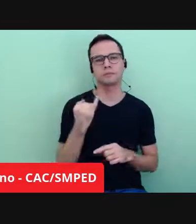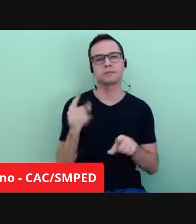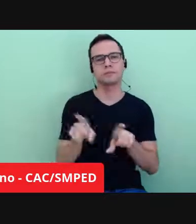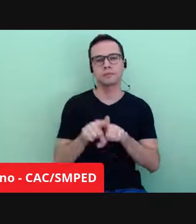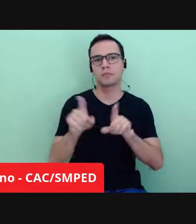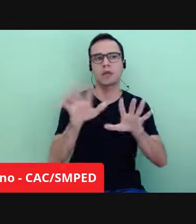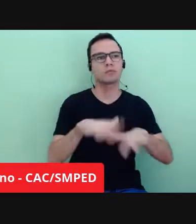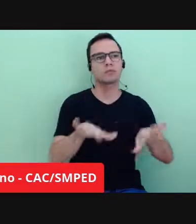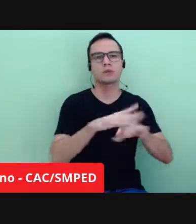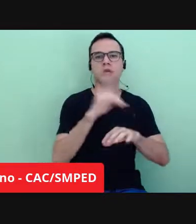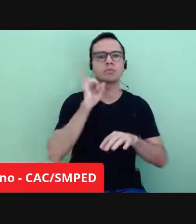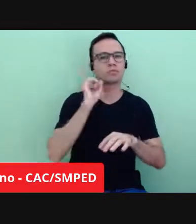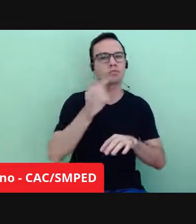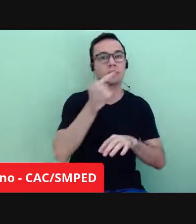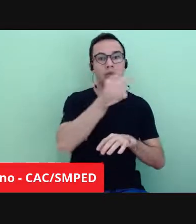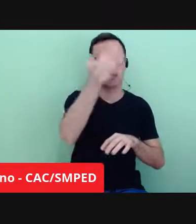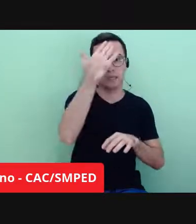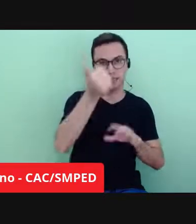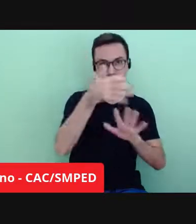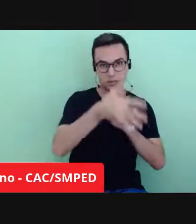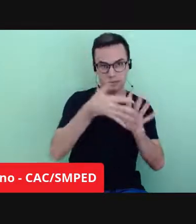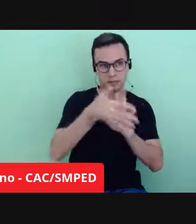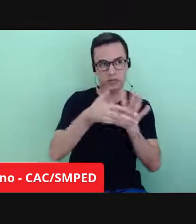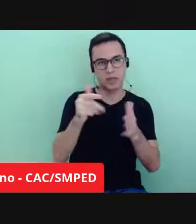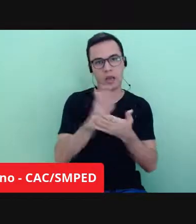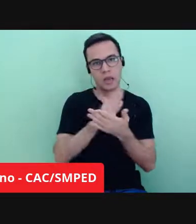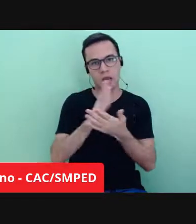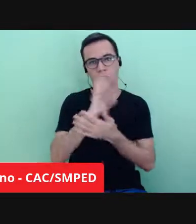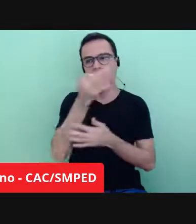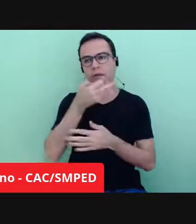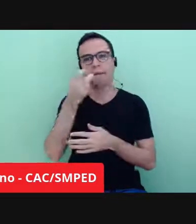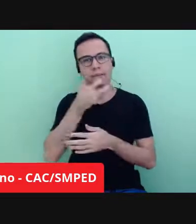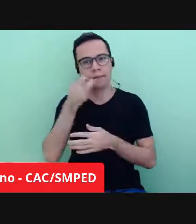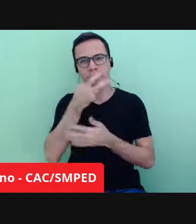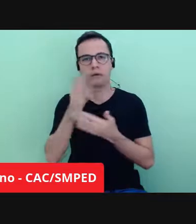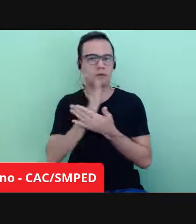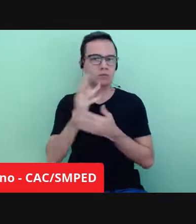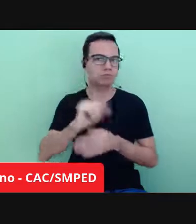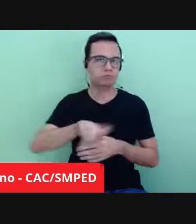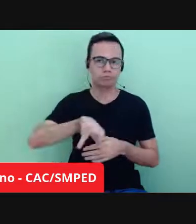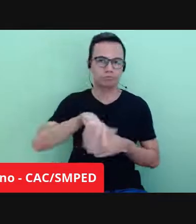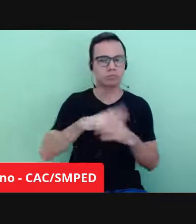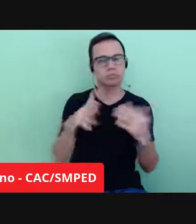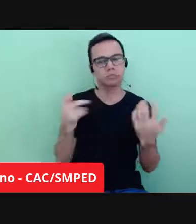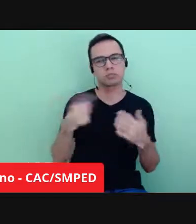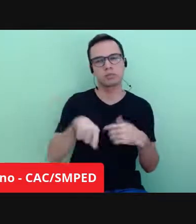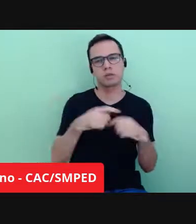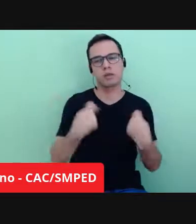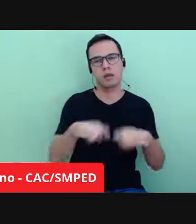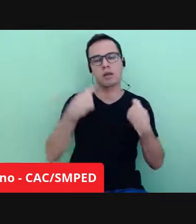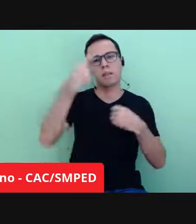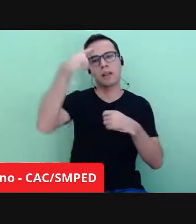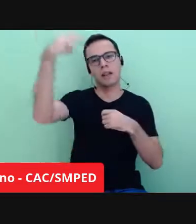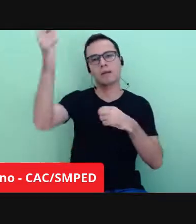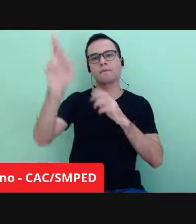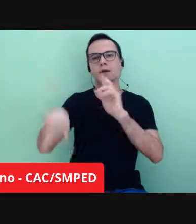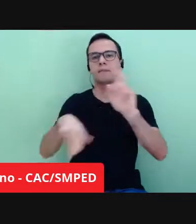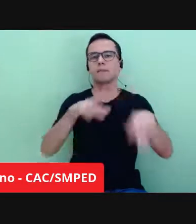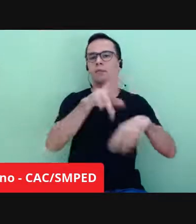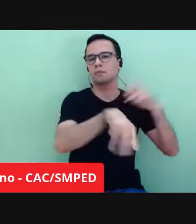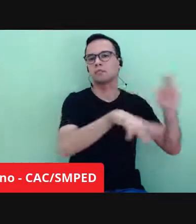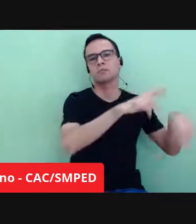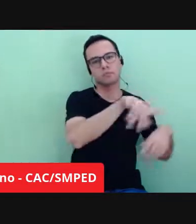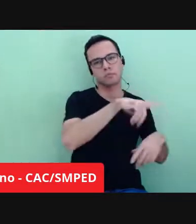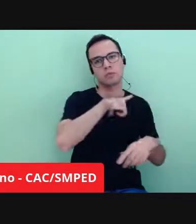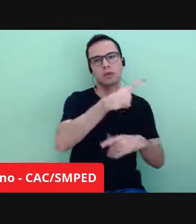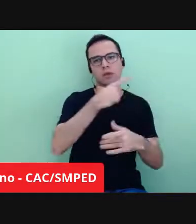nem todo surdo sabe Libras, nem todo surdo é oralizado, então a gente precisa aí lembrar das diferentes formas